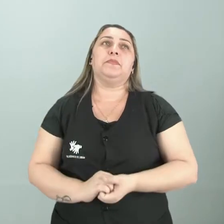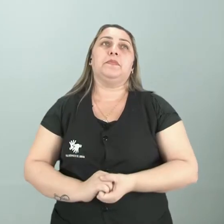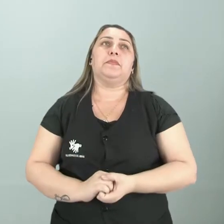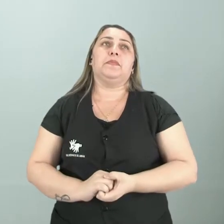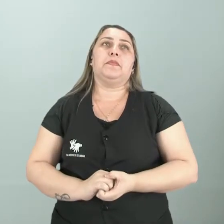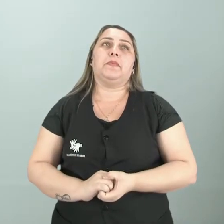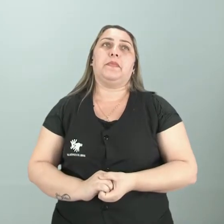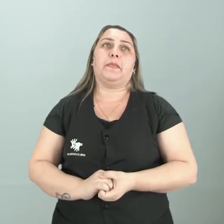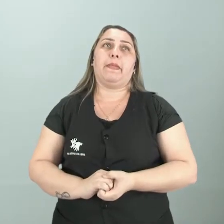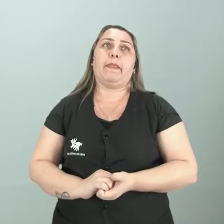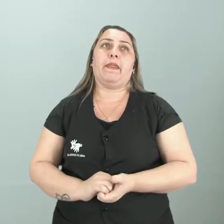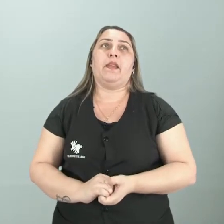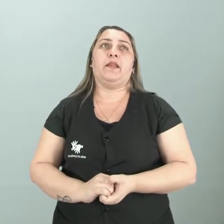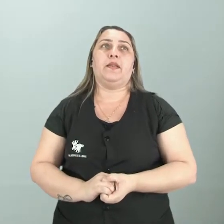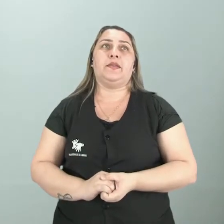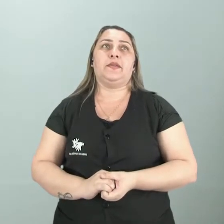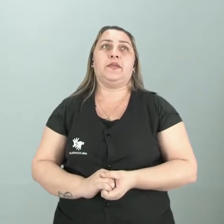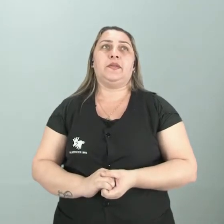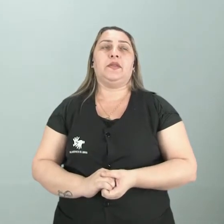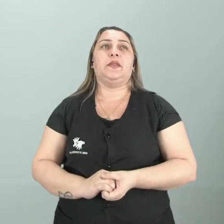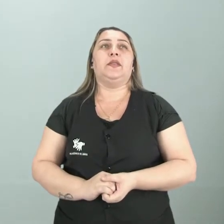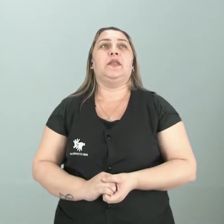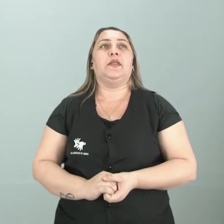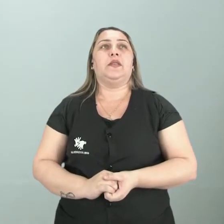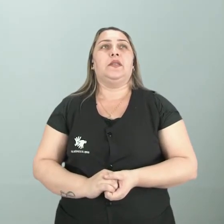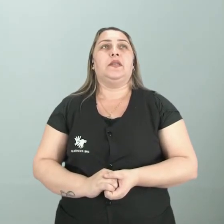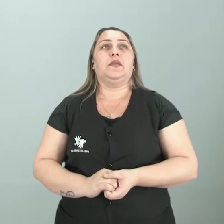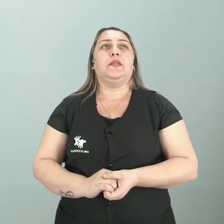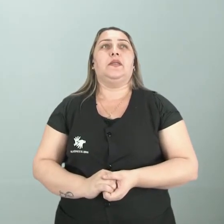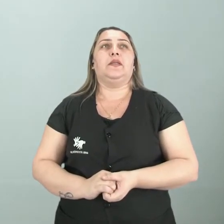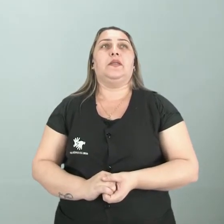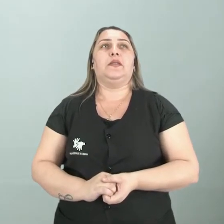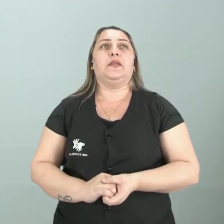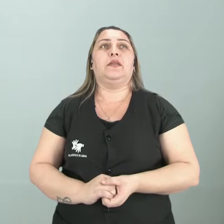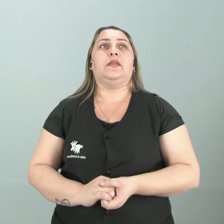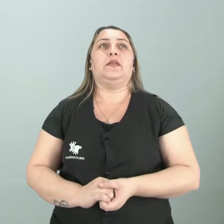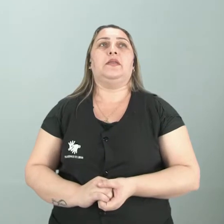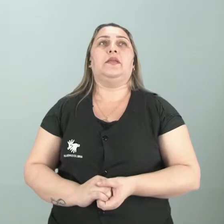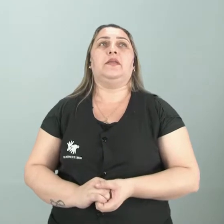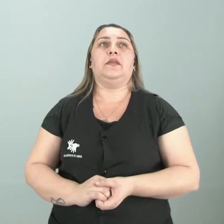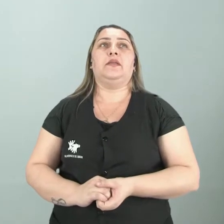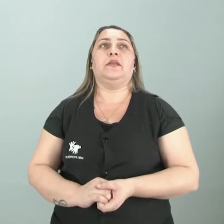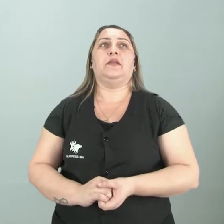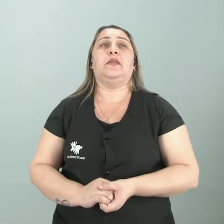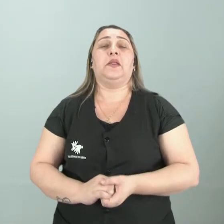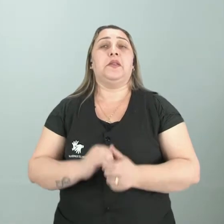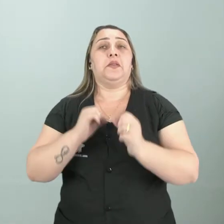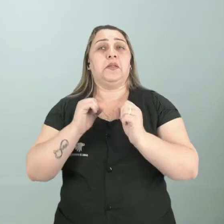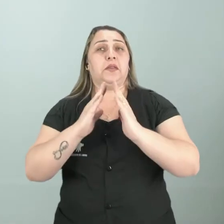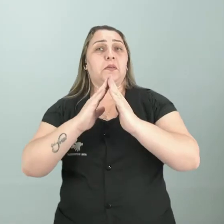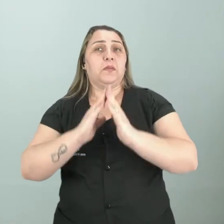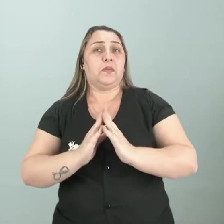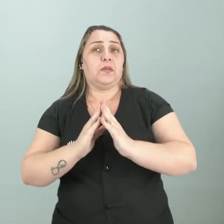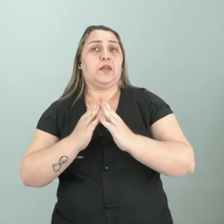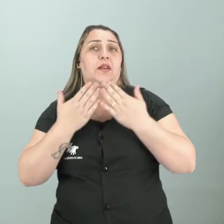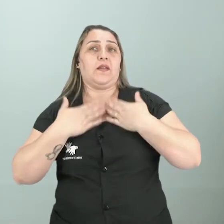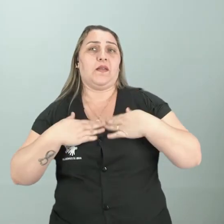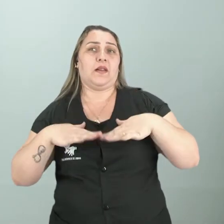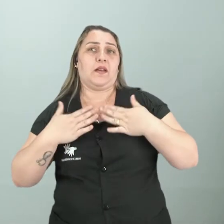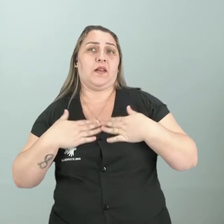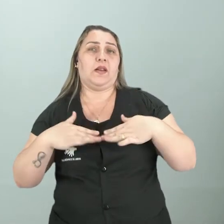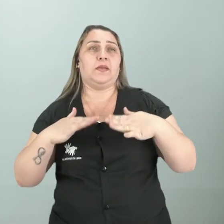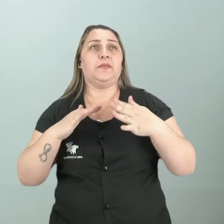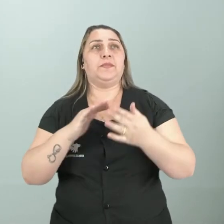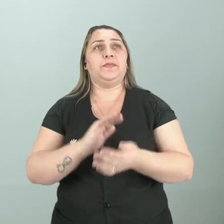Procurar outro habitat, Outro lugar que eles se sintam bem e possam morar tranquilamente,